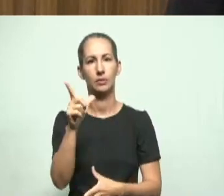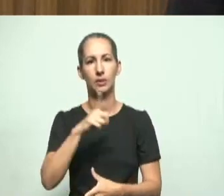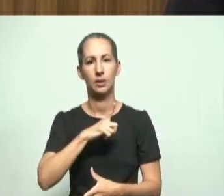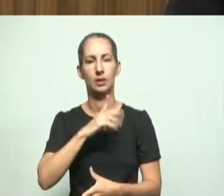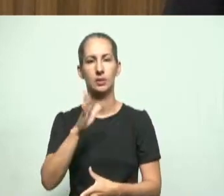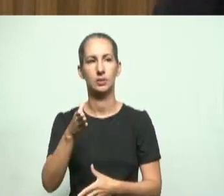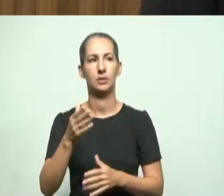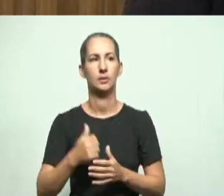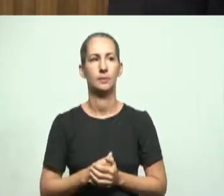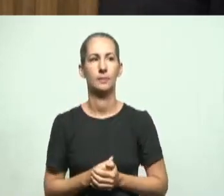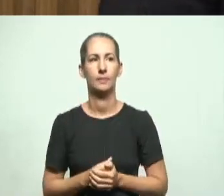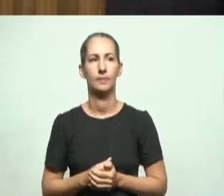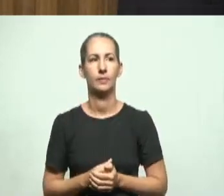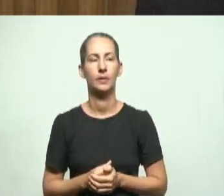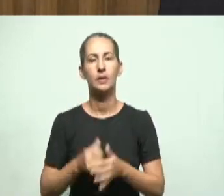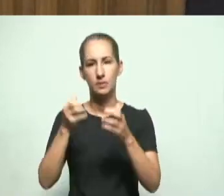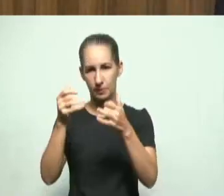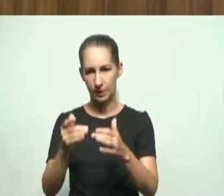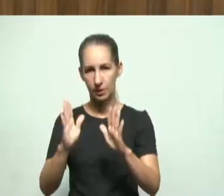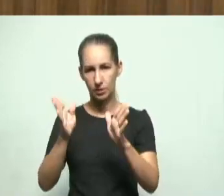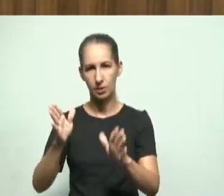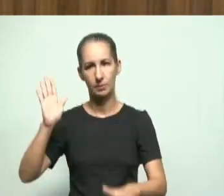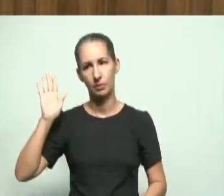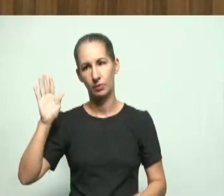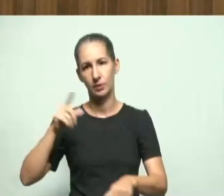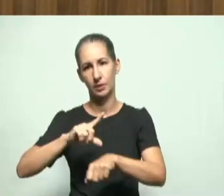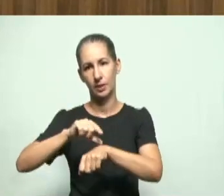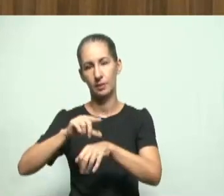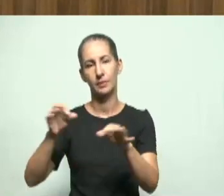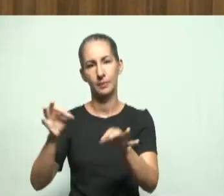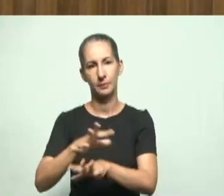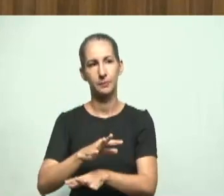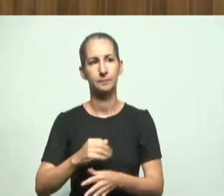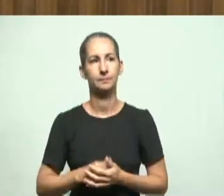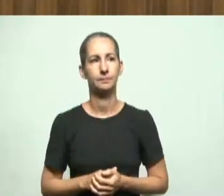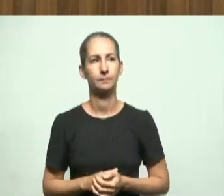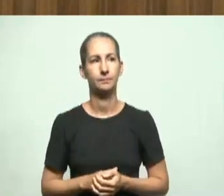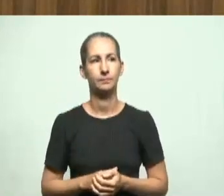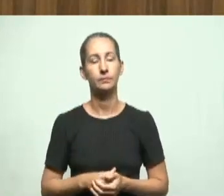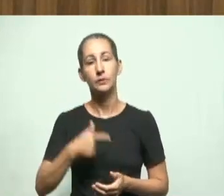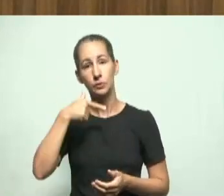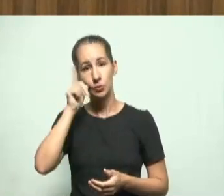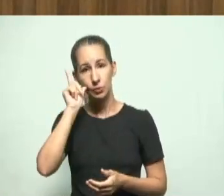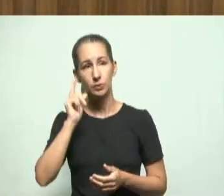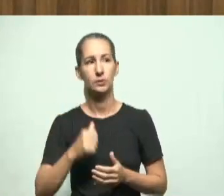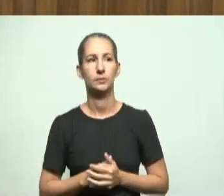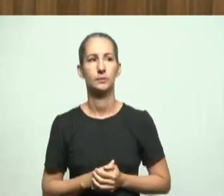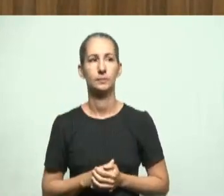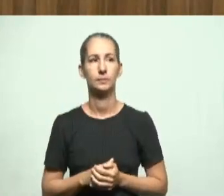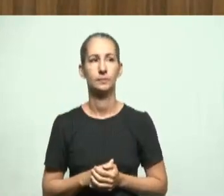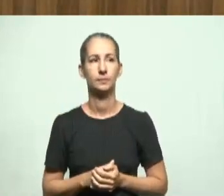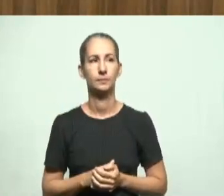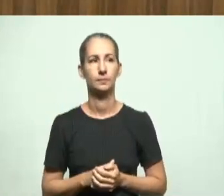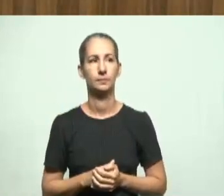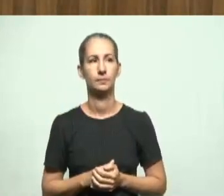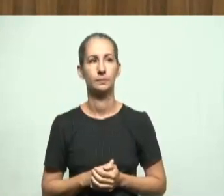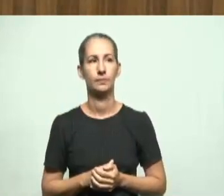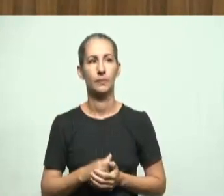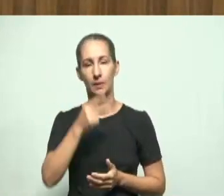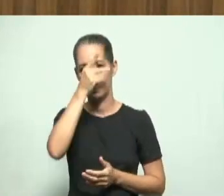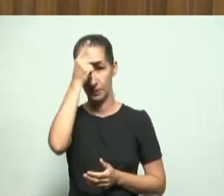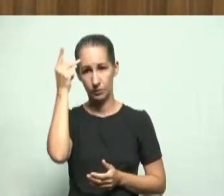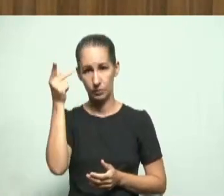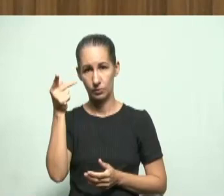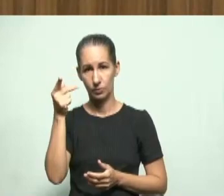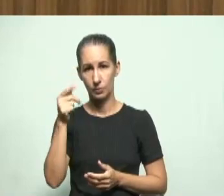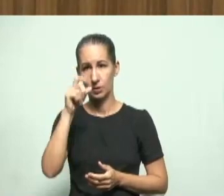E eu vou explicar já no Pela Ordem, que está acabando meu tempo aqui. Ontem, noticiário, ontem, quantas pessoas deram entrada